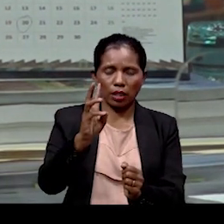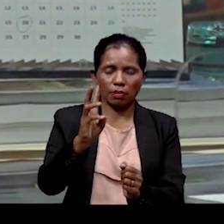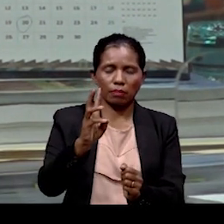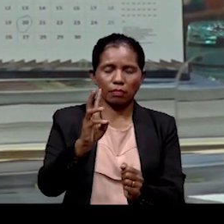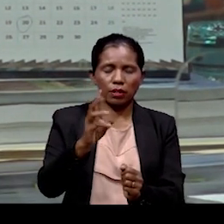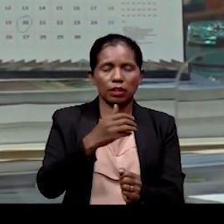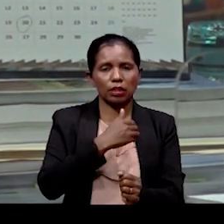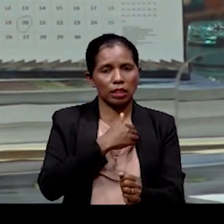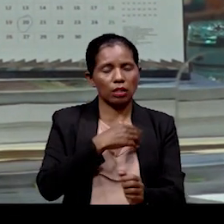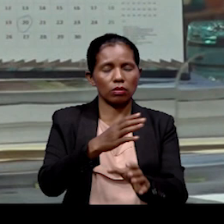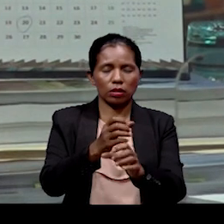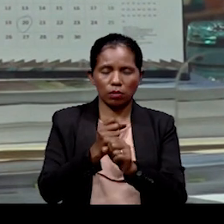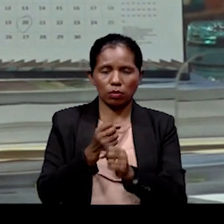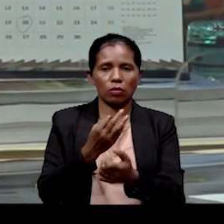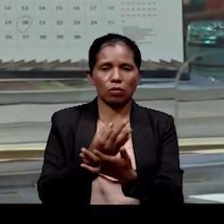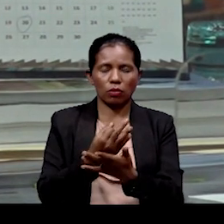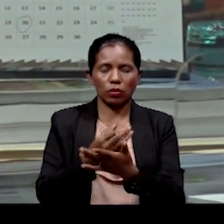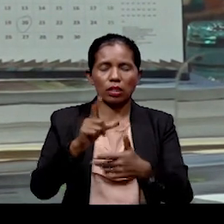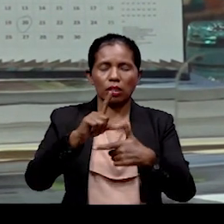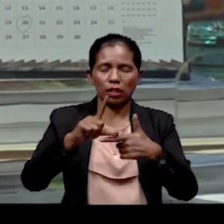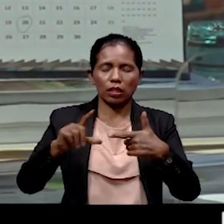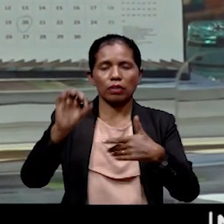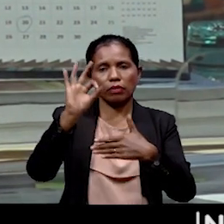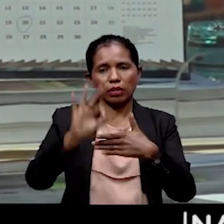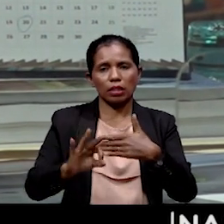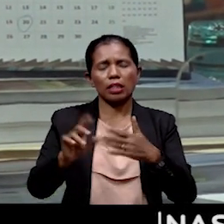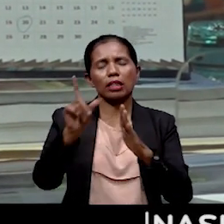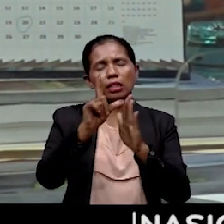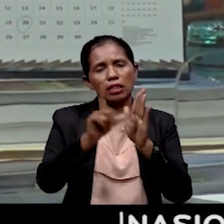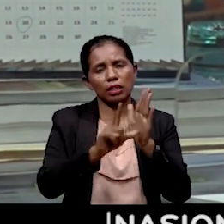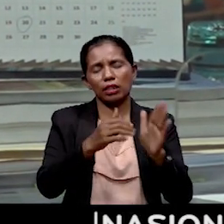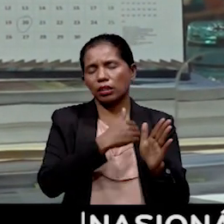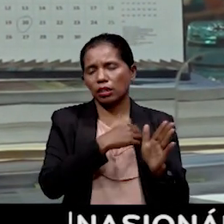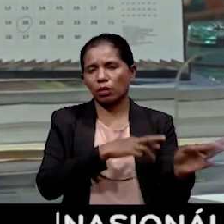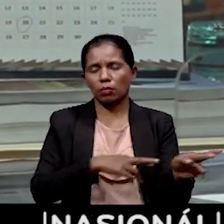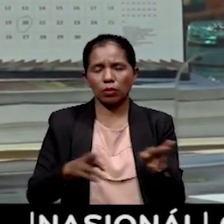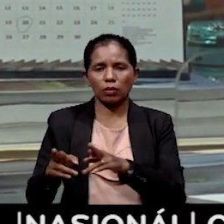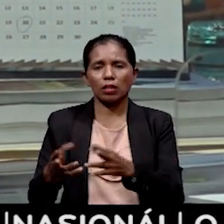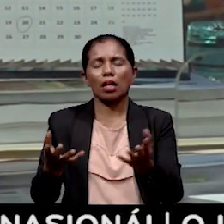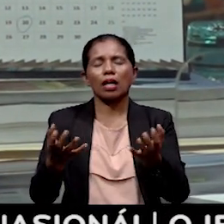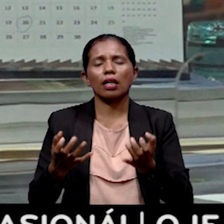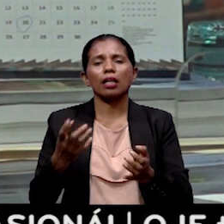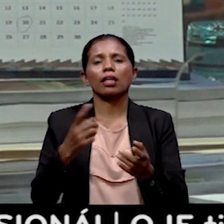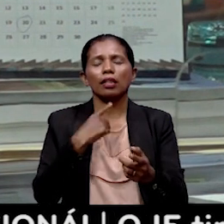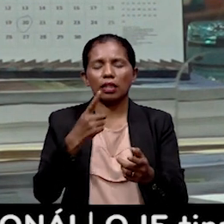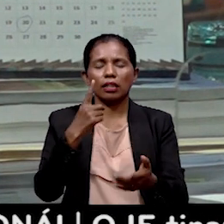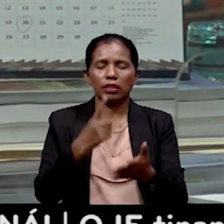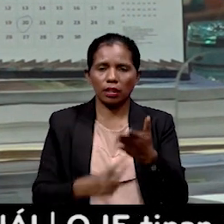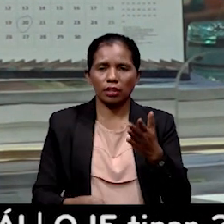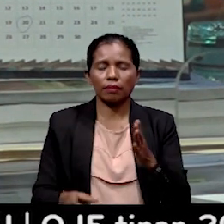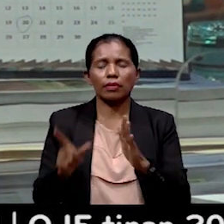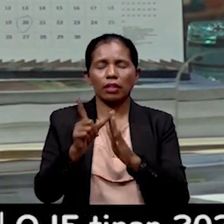Subsídio frontline. Lista sedok pronto. E da neha cara catete saída. Enquanto decreto